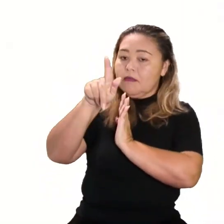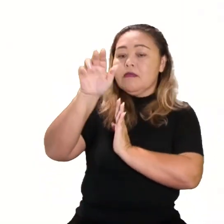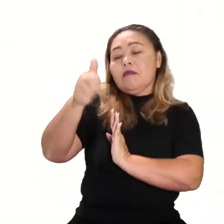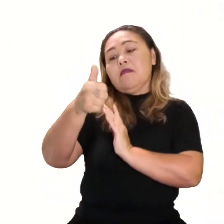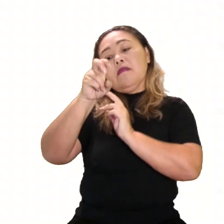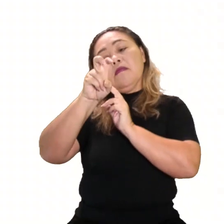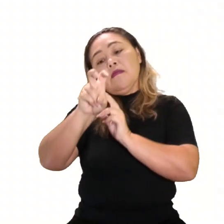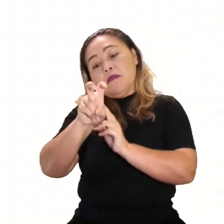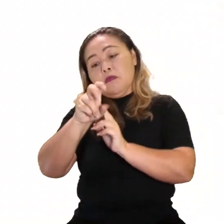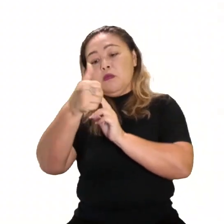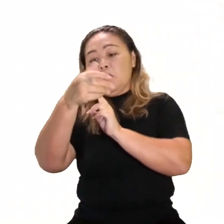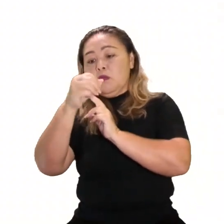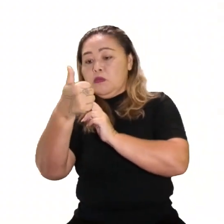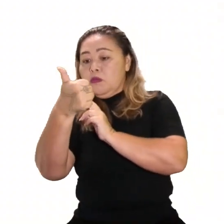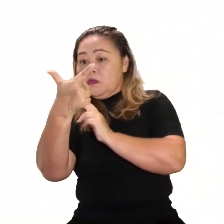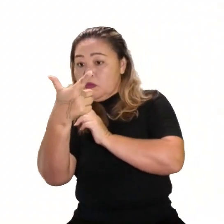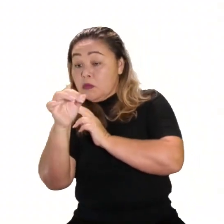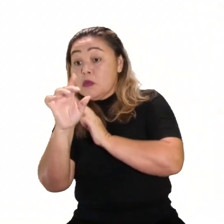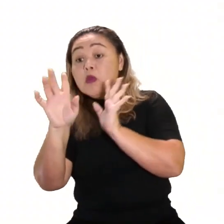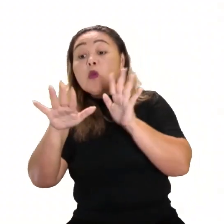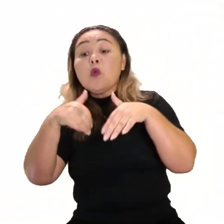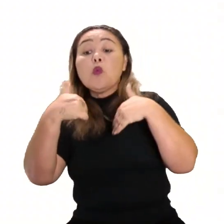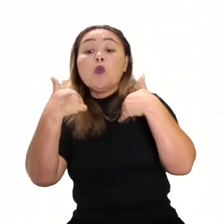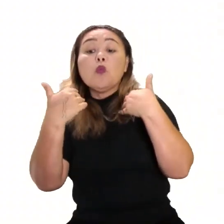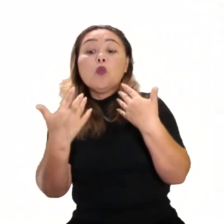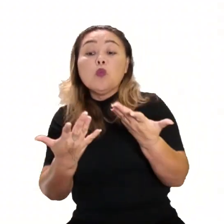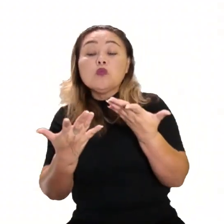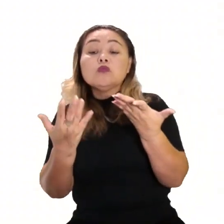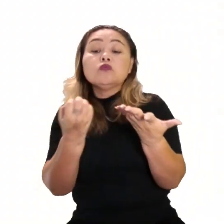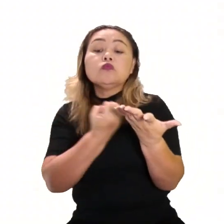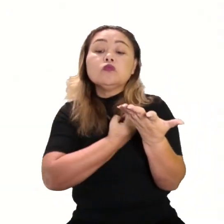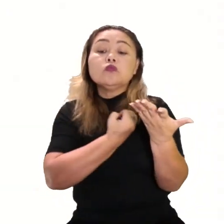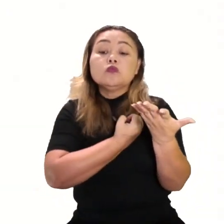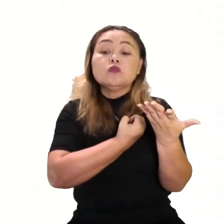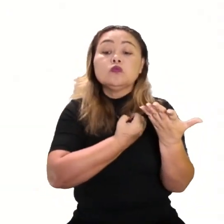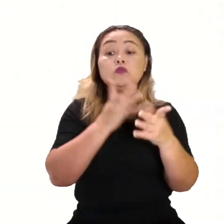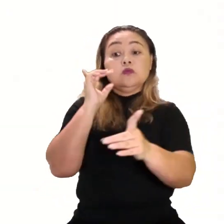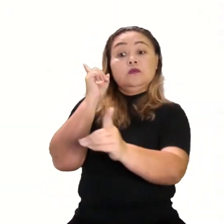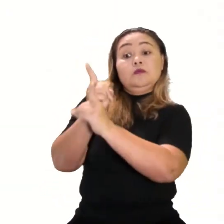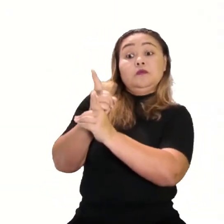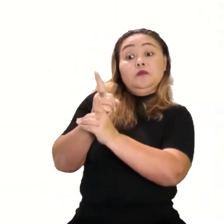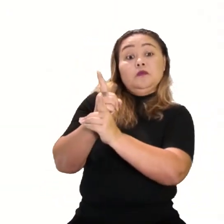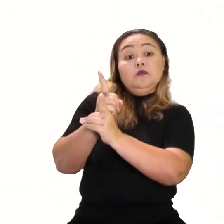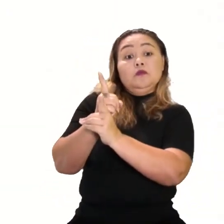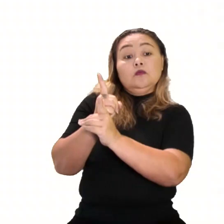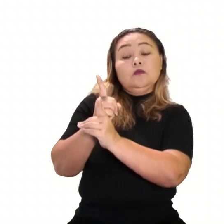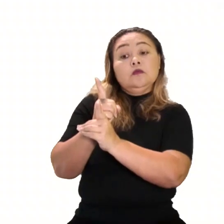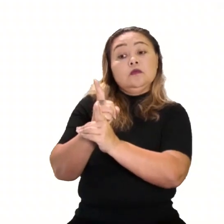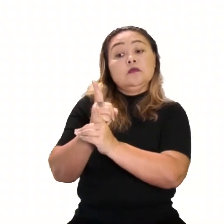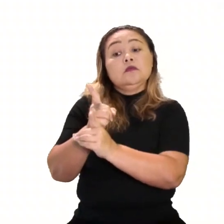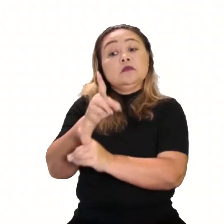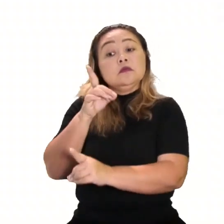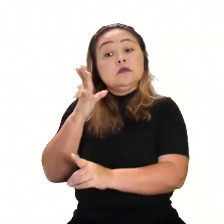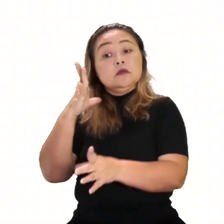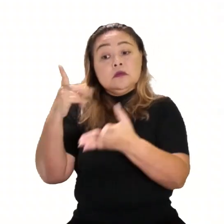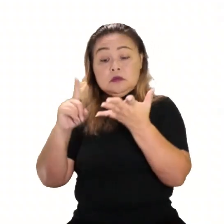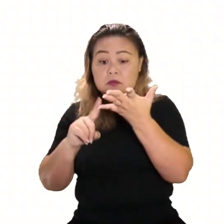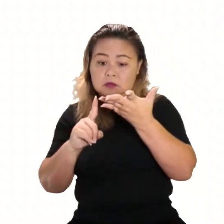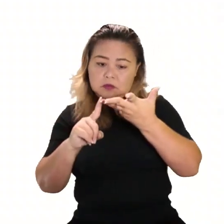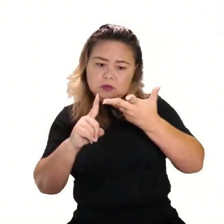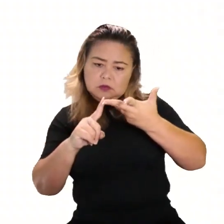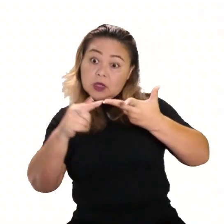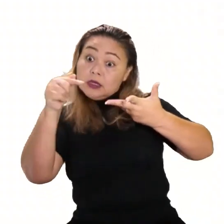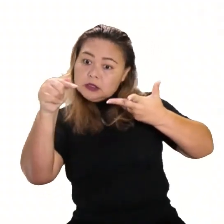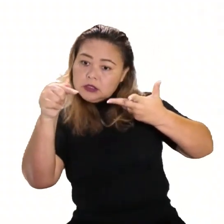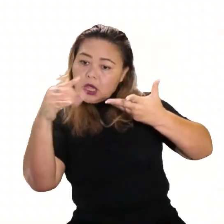5, 10, 20, qual será o valor obtido? E claro que se a gente quer somar os 7